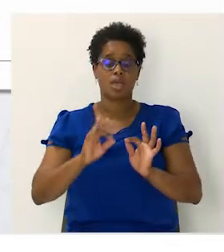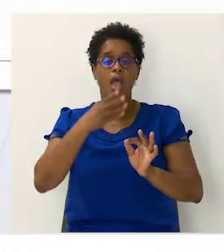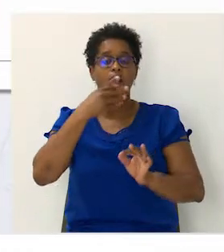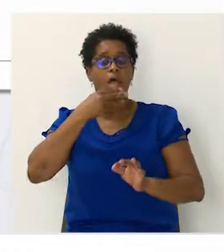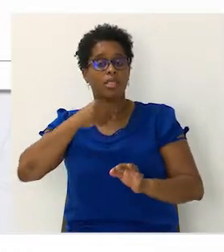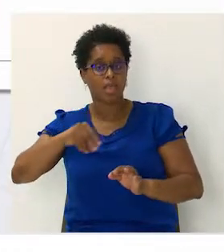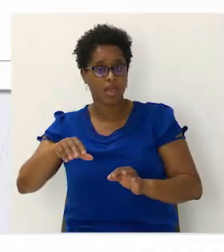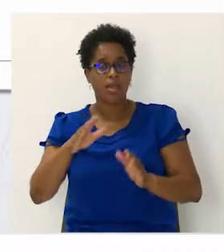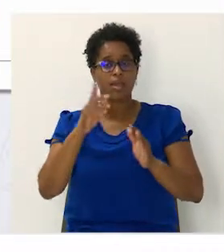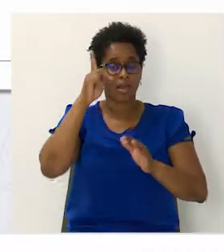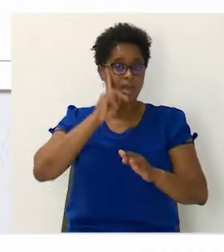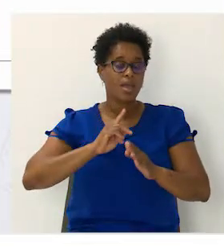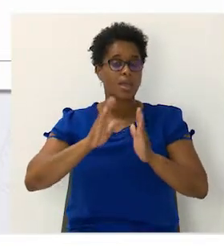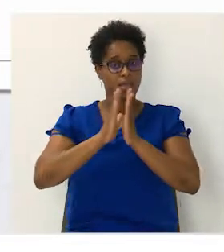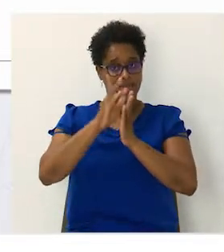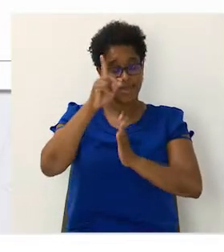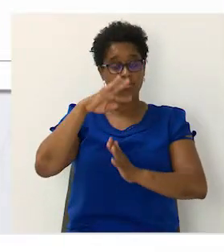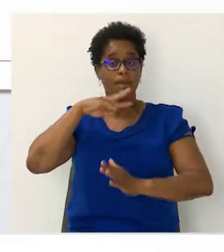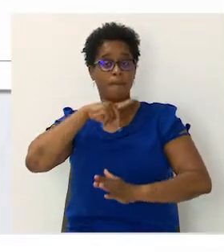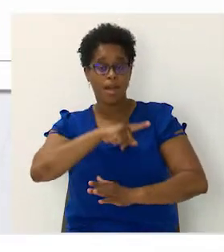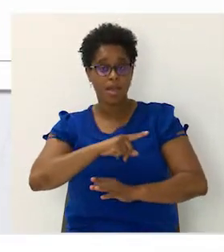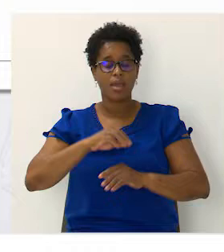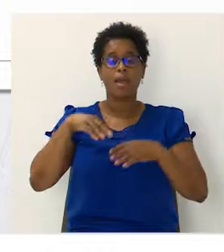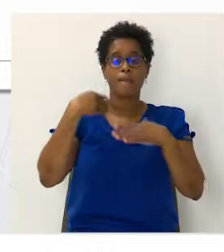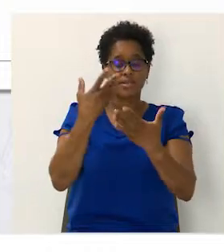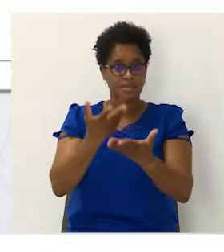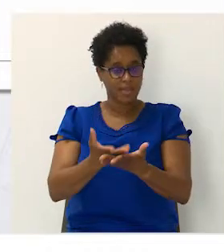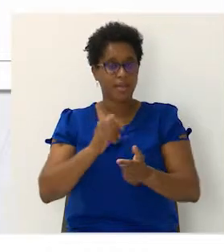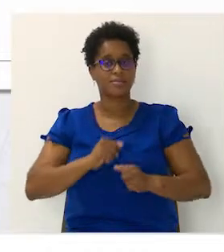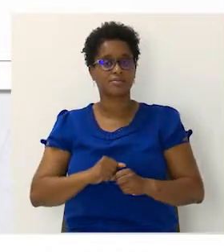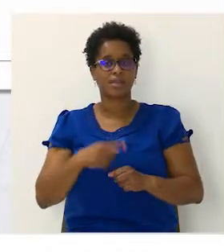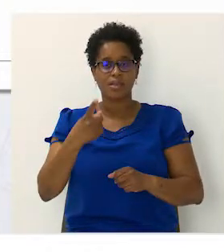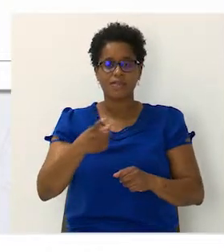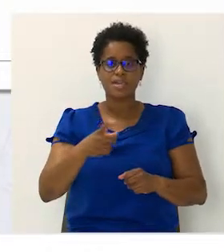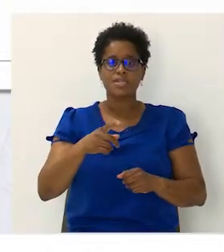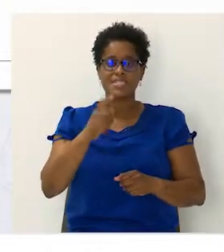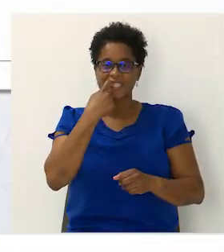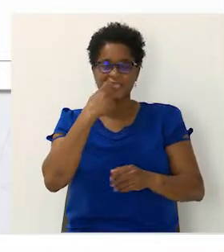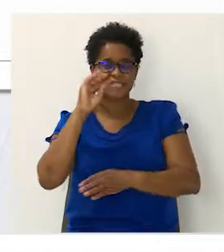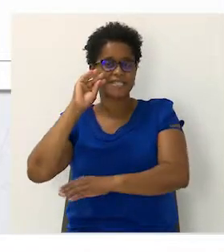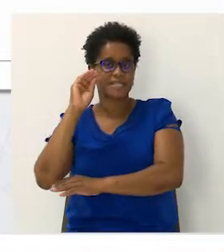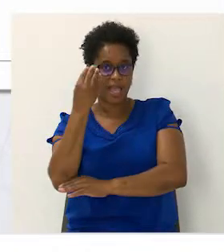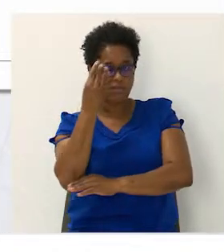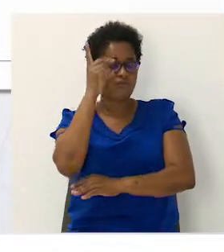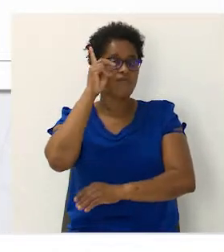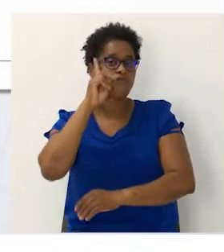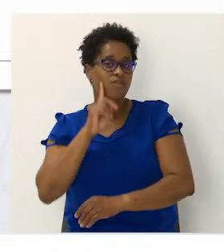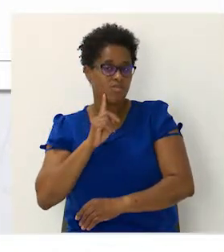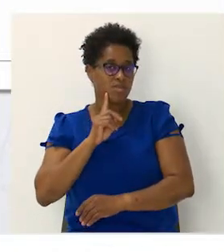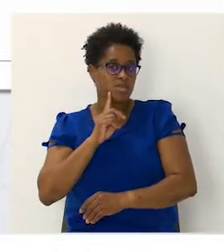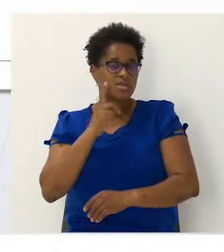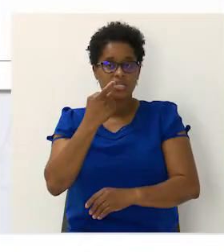terra, deusa mãe, era representada através de estatuetas femininas